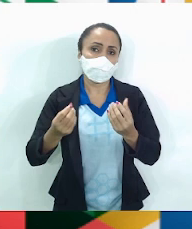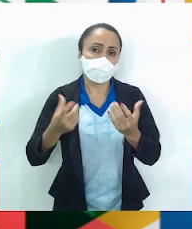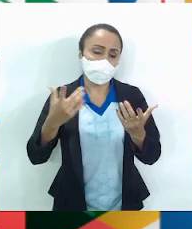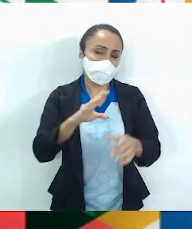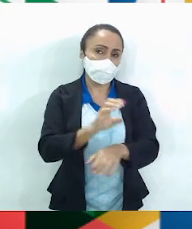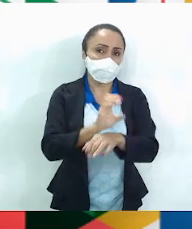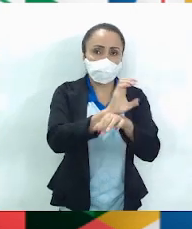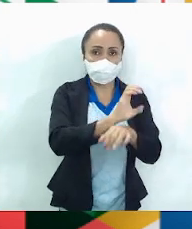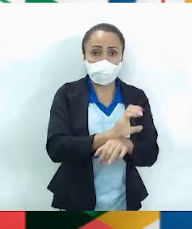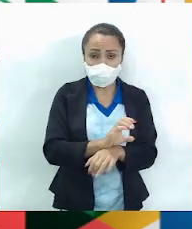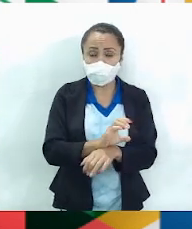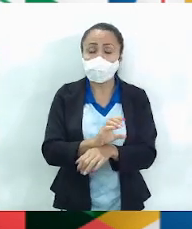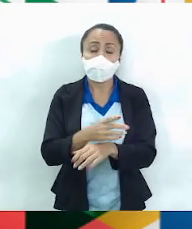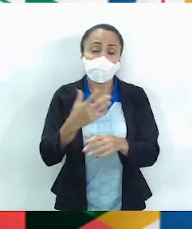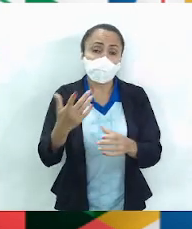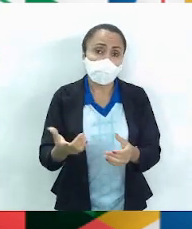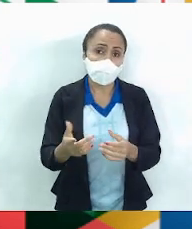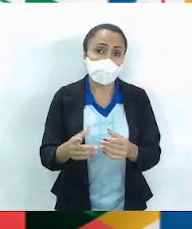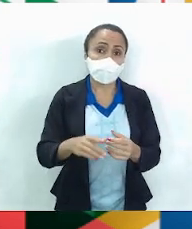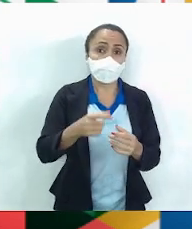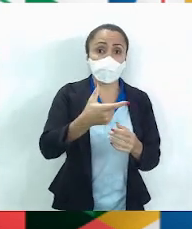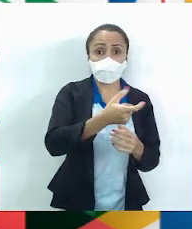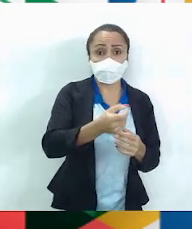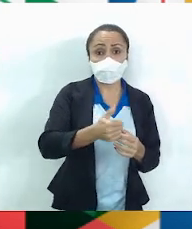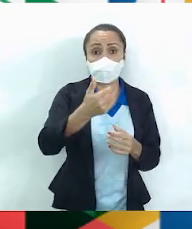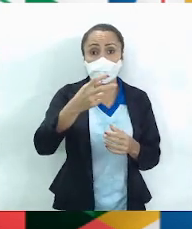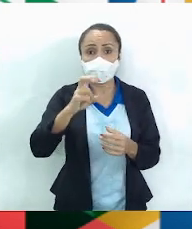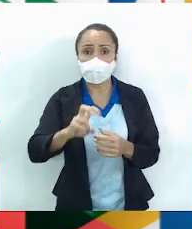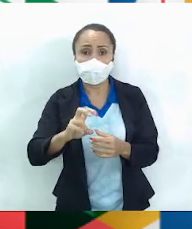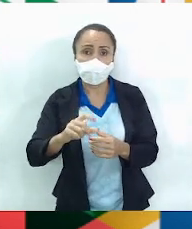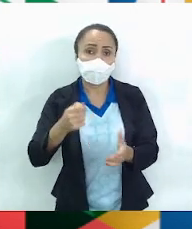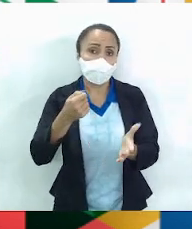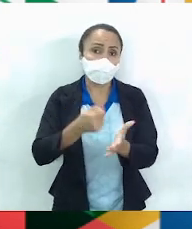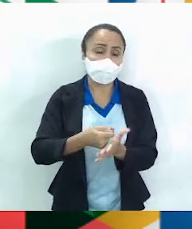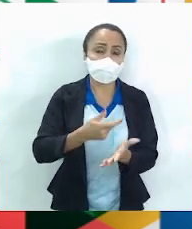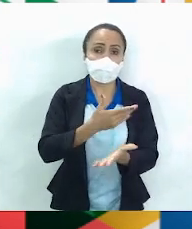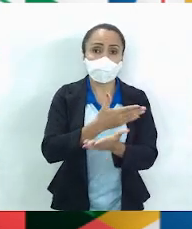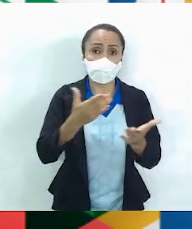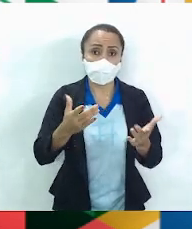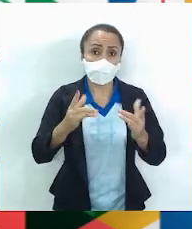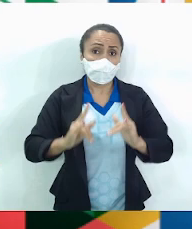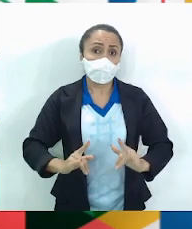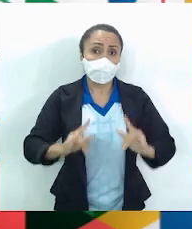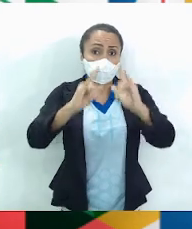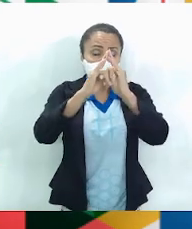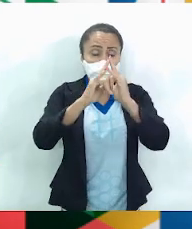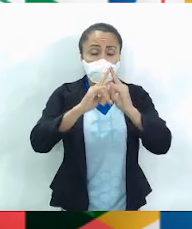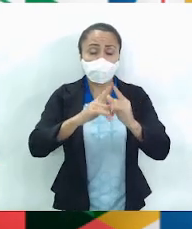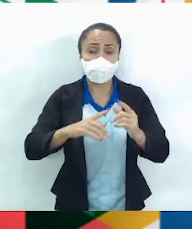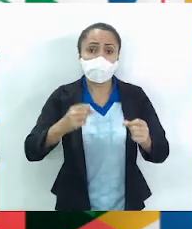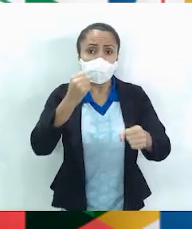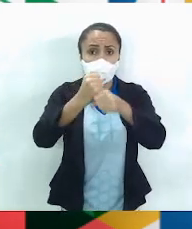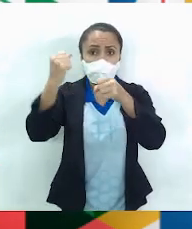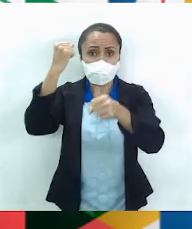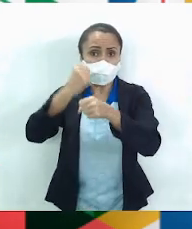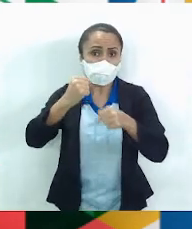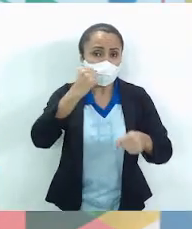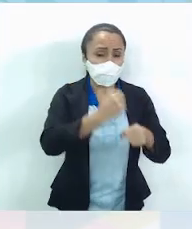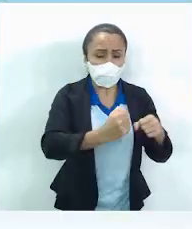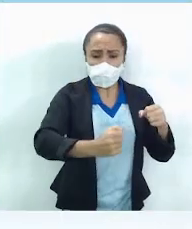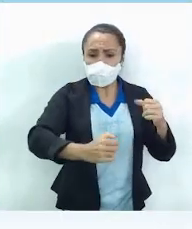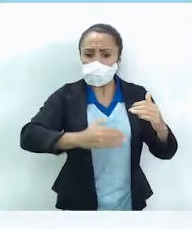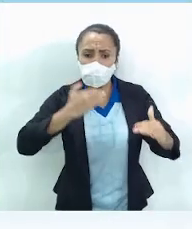Estado Islâmico, que em 2015 fez um atentado terrorista em Paris, matando aí várias